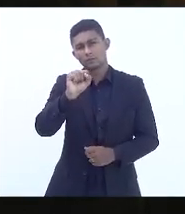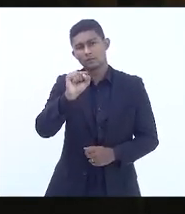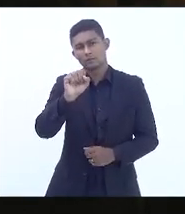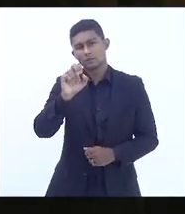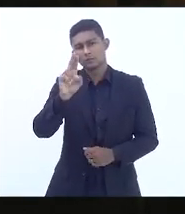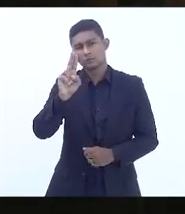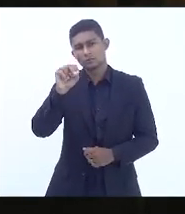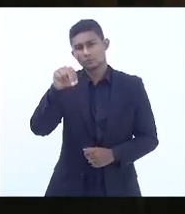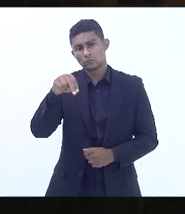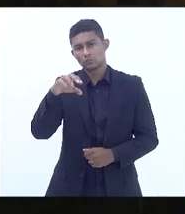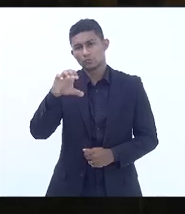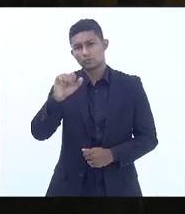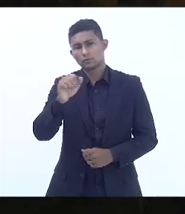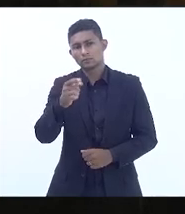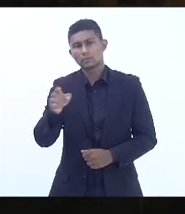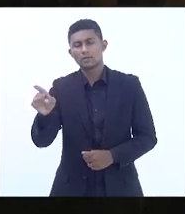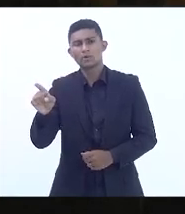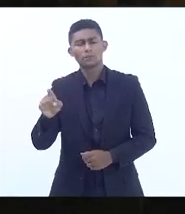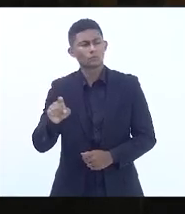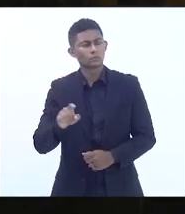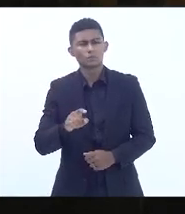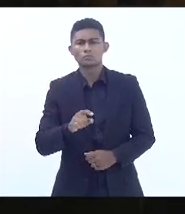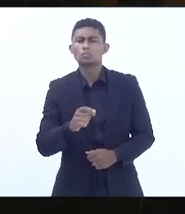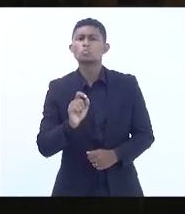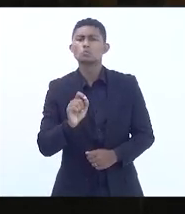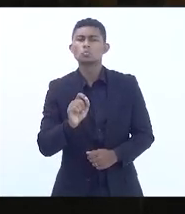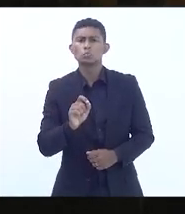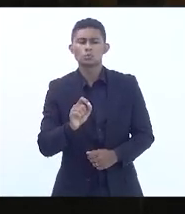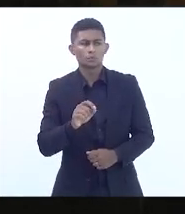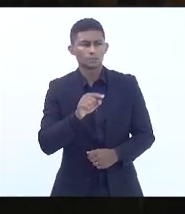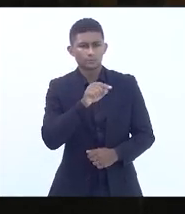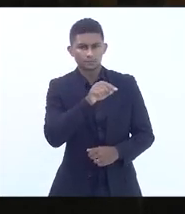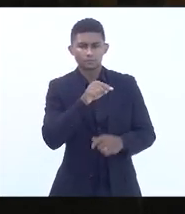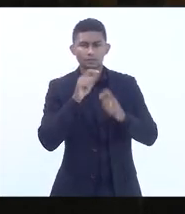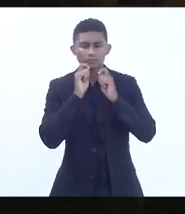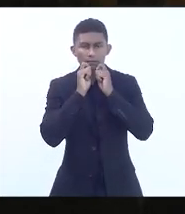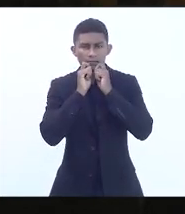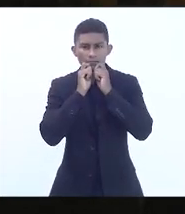em uma cadeira da Associação